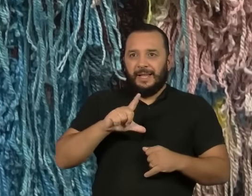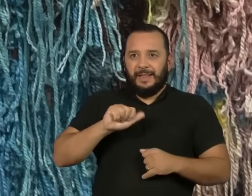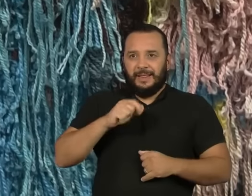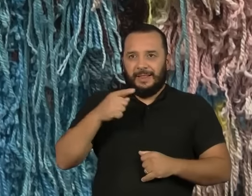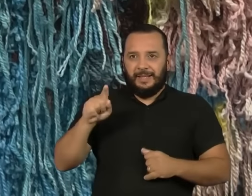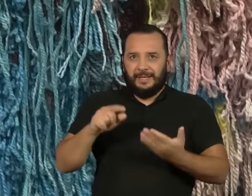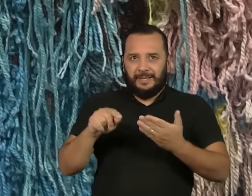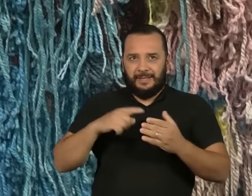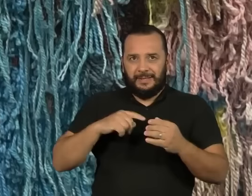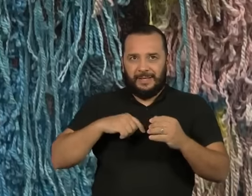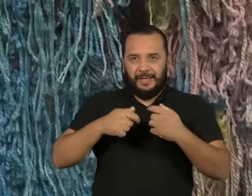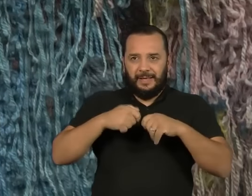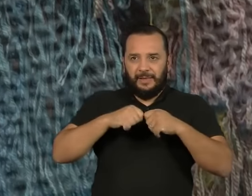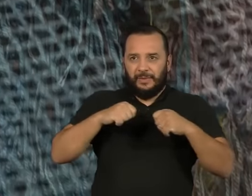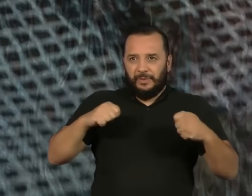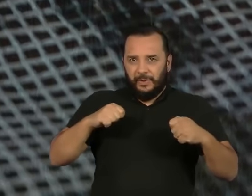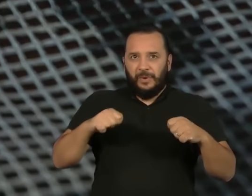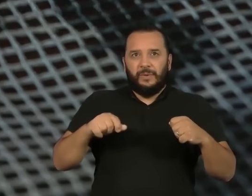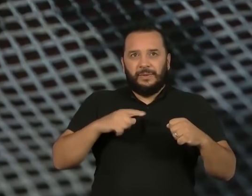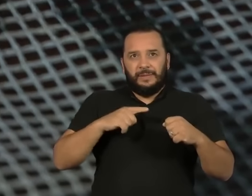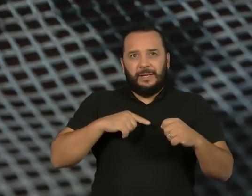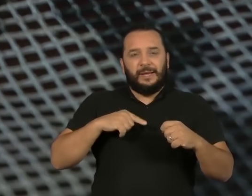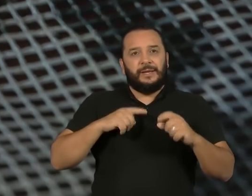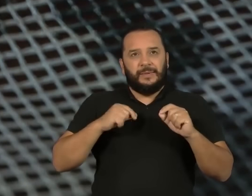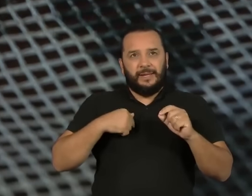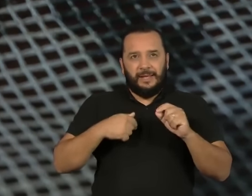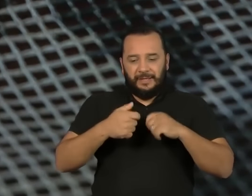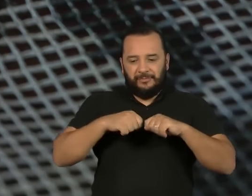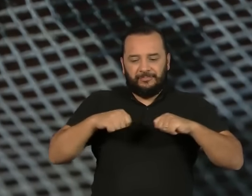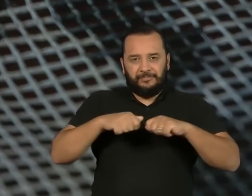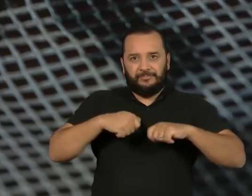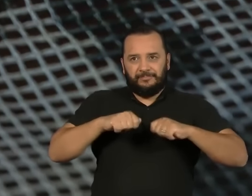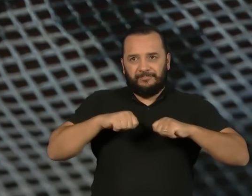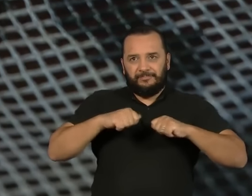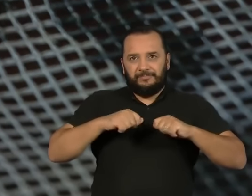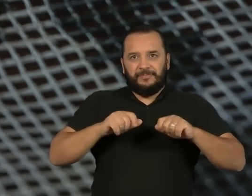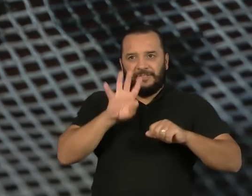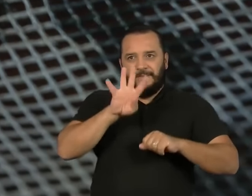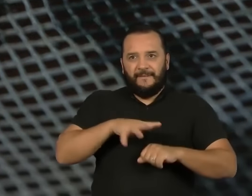são feitos nós em uma tela especial de talagarça.